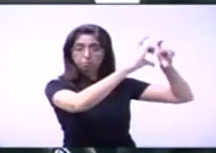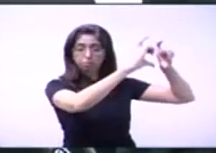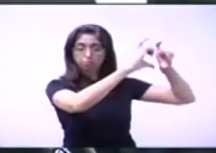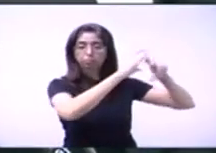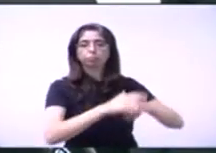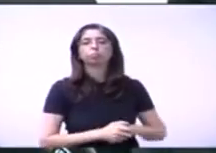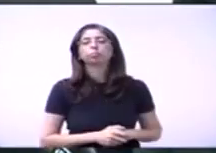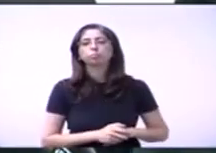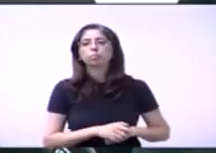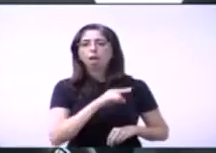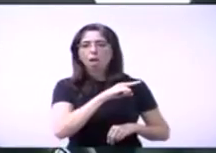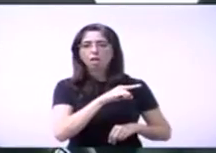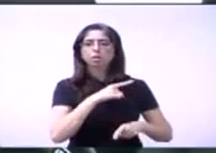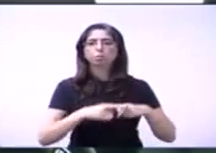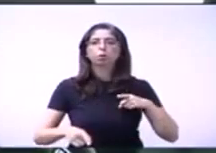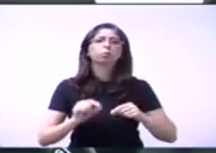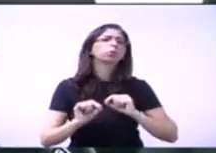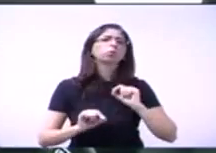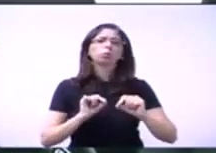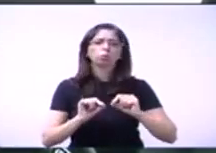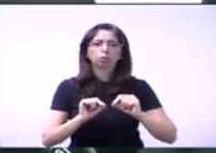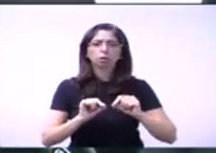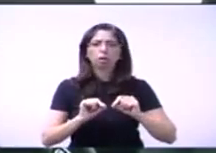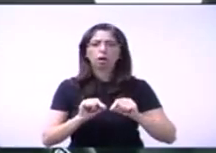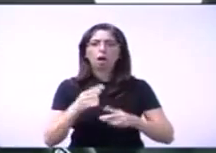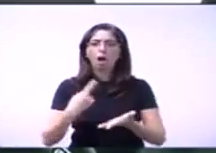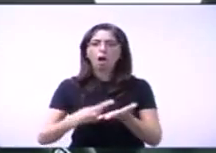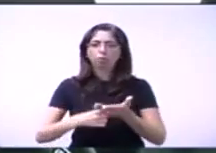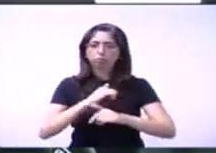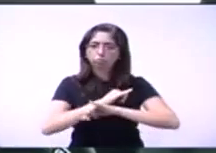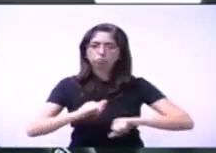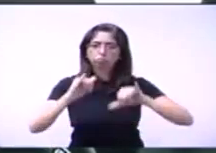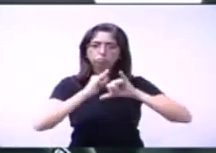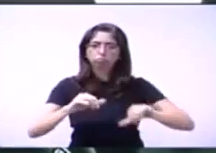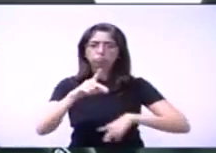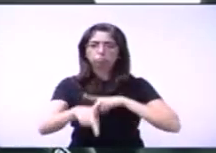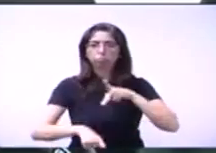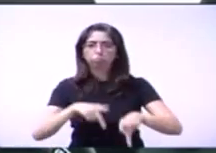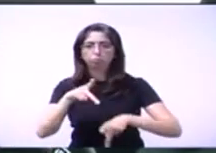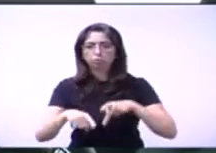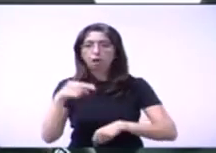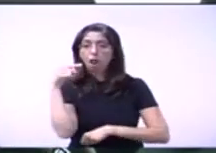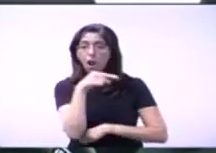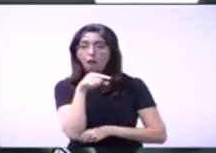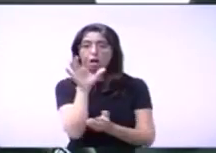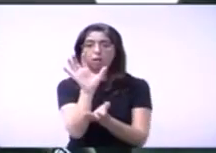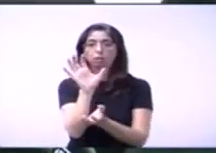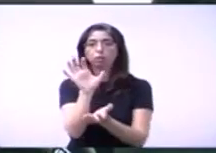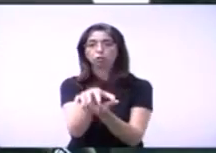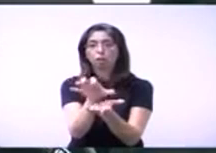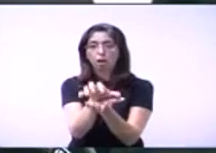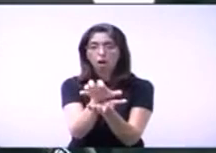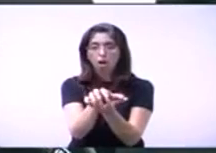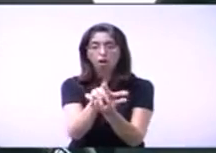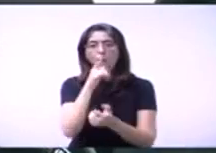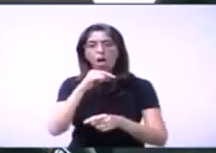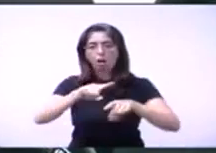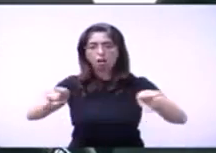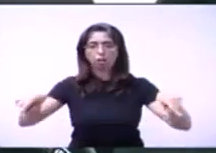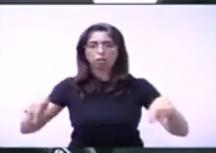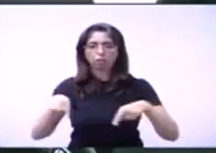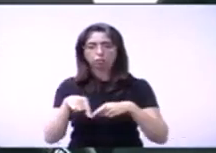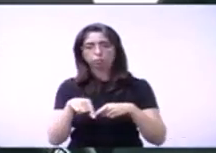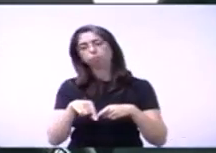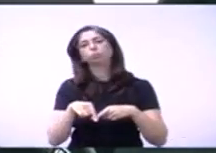placas de advertências alertando a população quanto à existência de jacarés na lagoa da